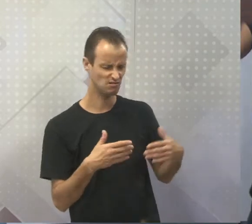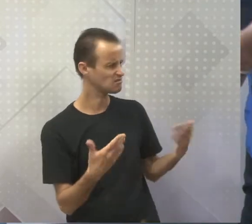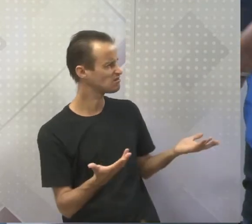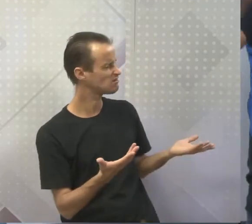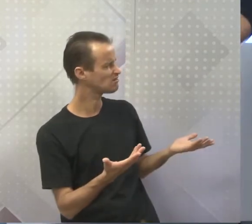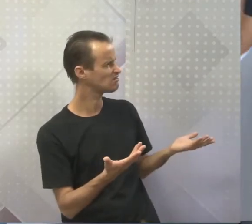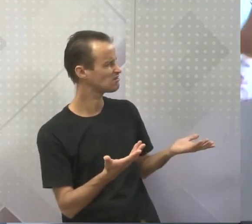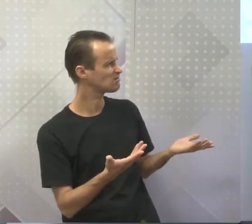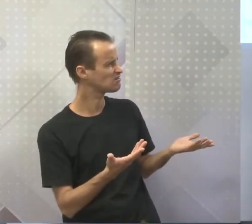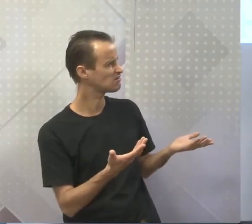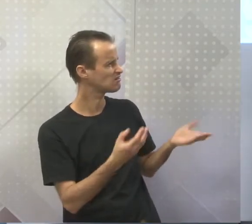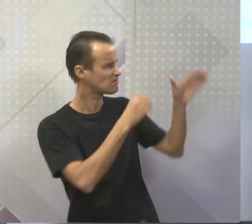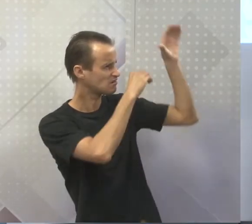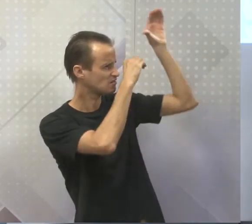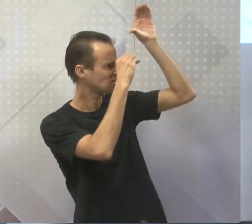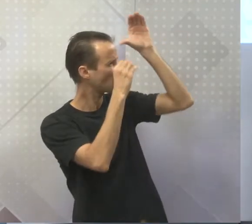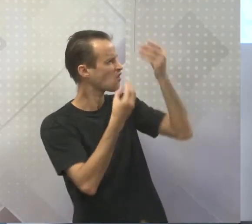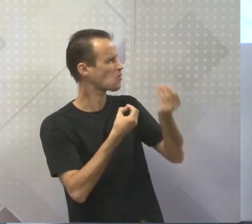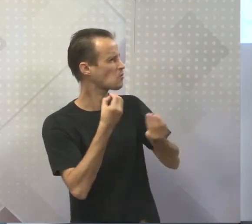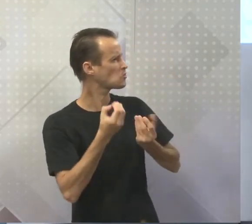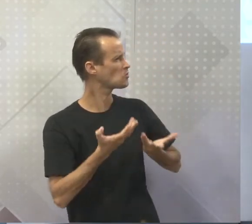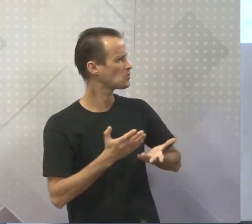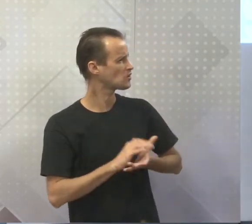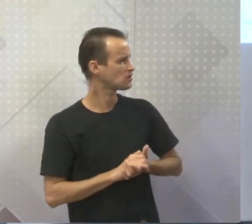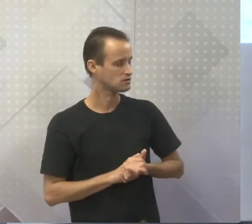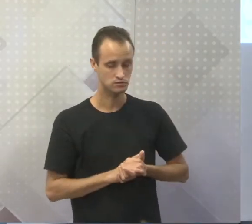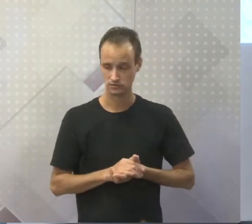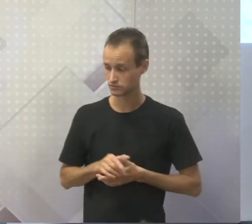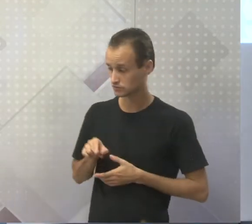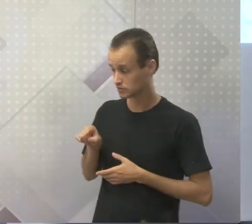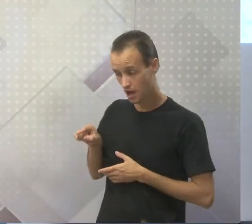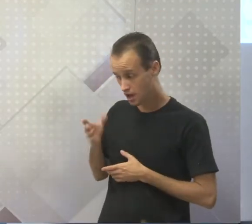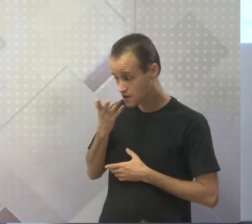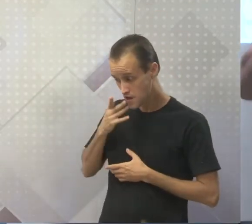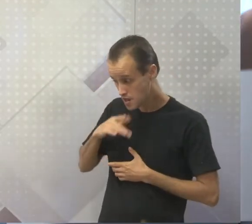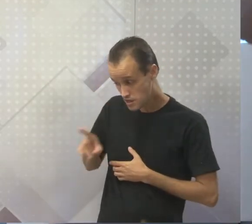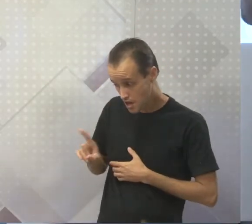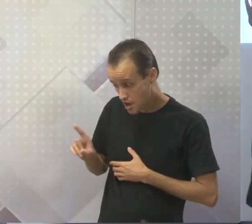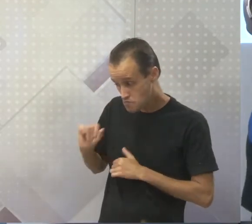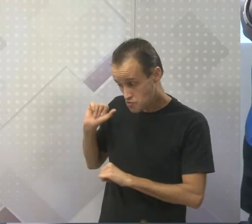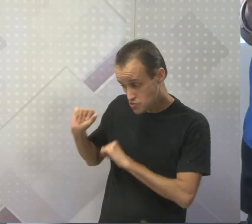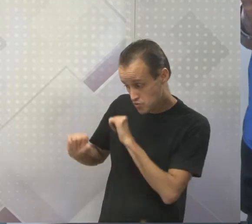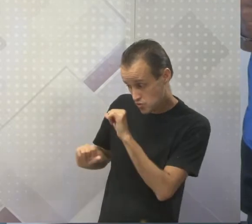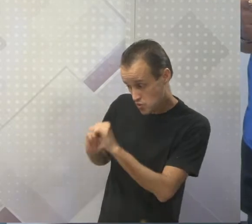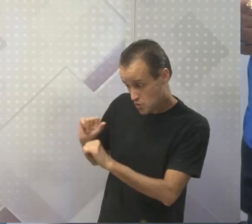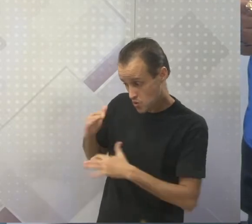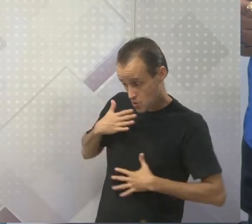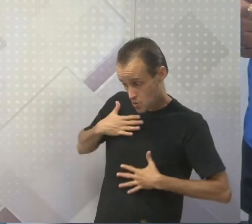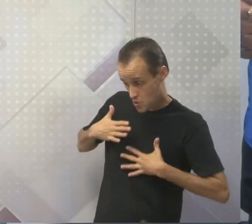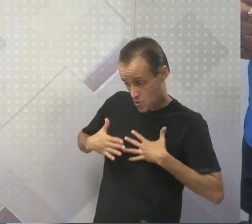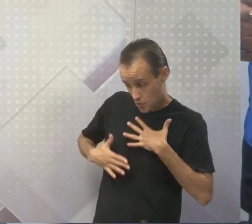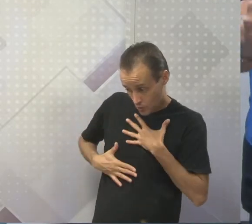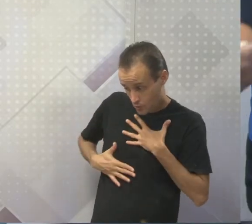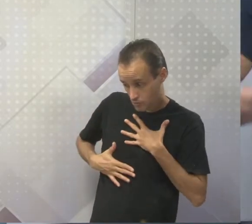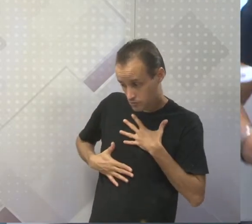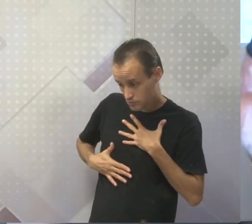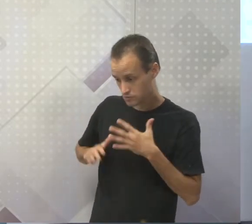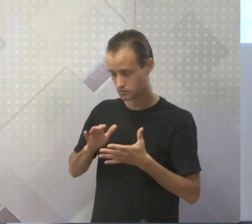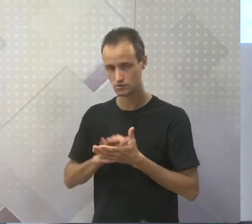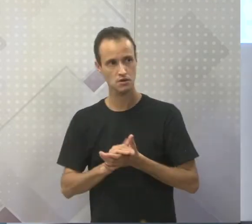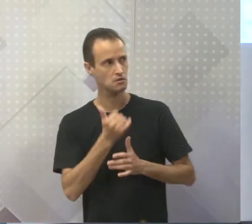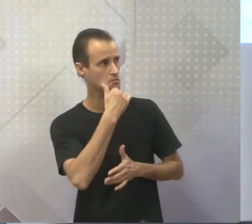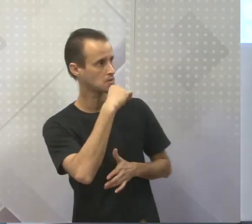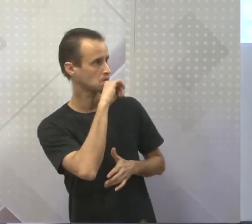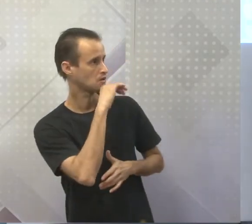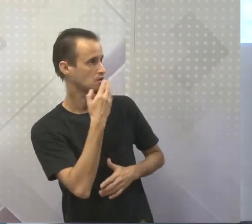O que acontece na tua cabeça? Tu não é mais criança. Tu agora já está em um outro patamar. Mãe,